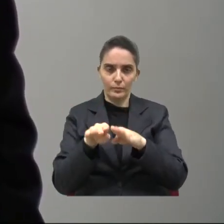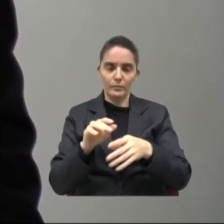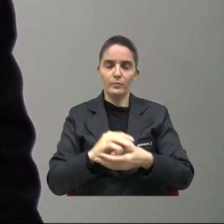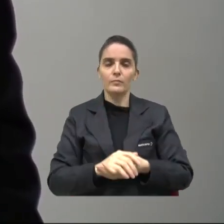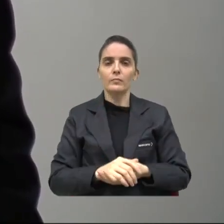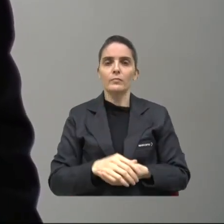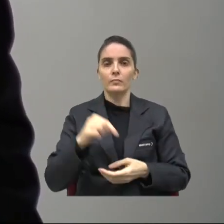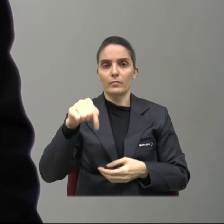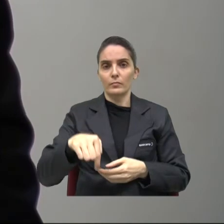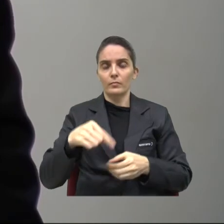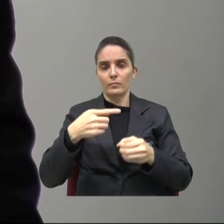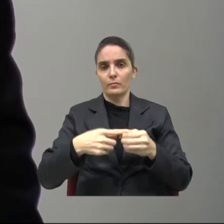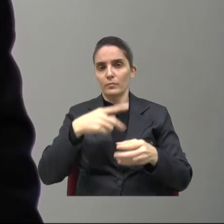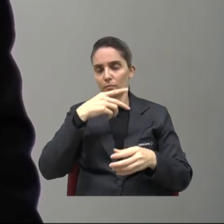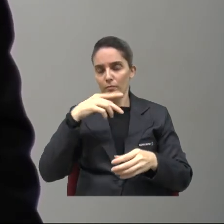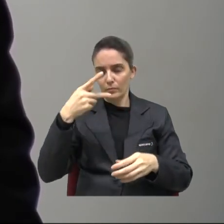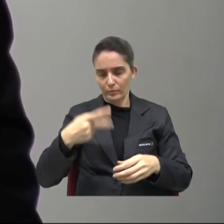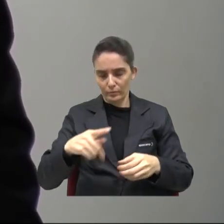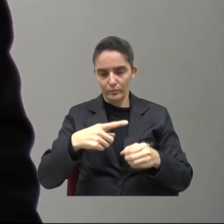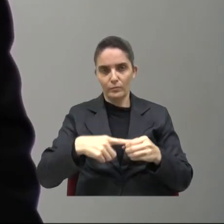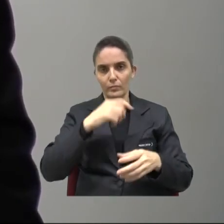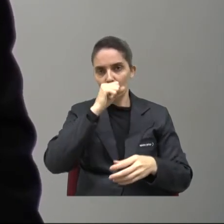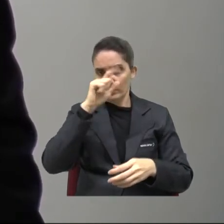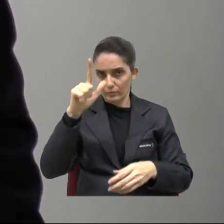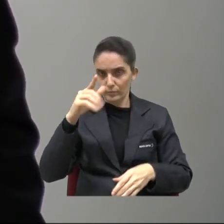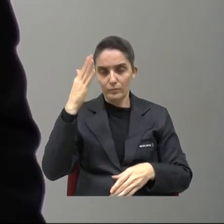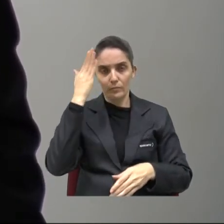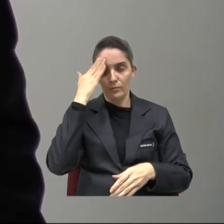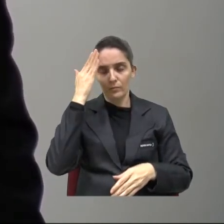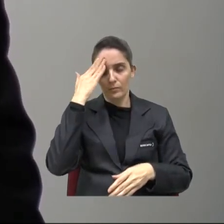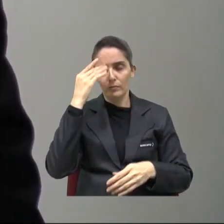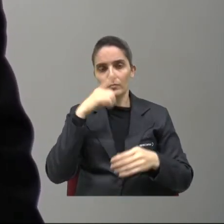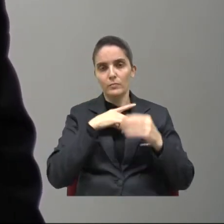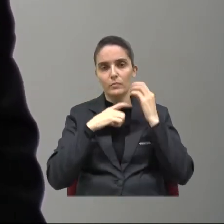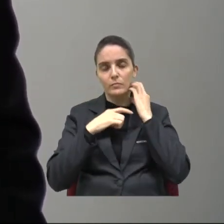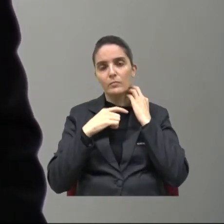no município de Limeira, nós já sabemos que tem